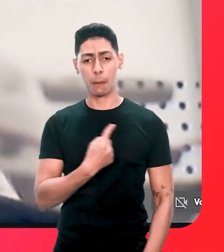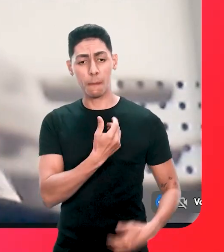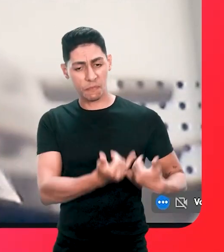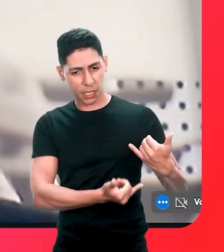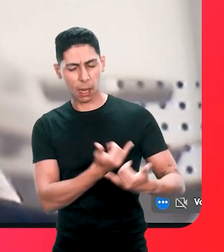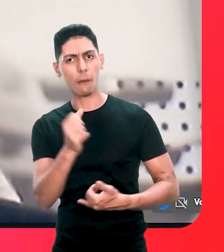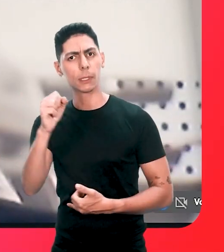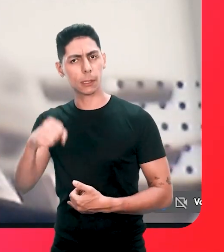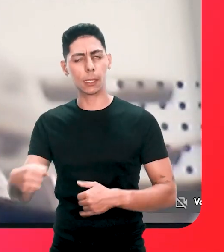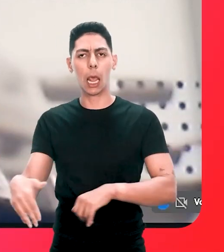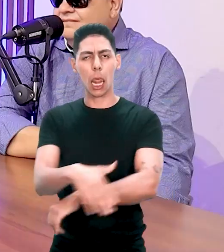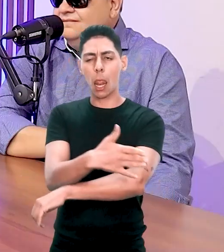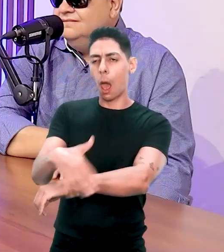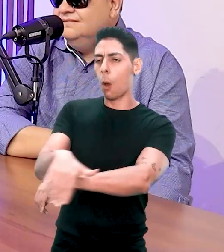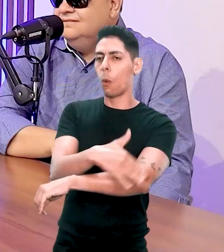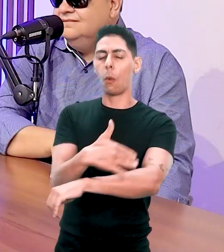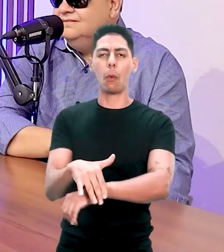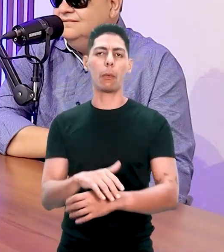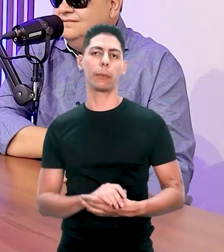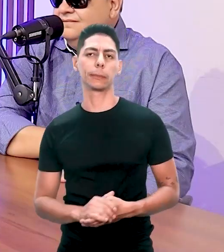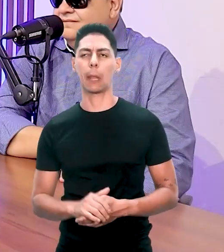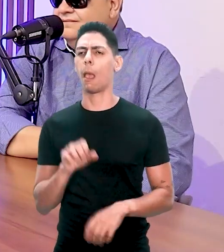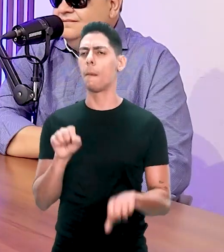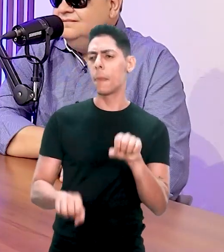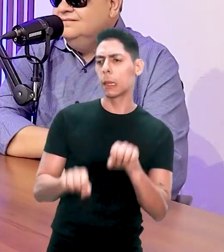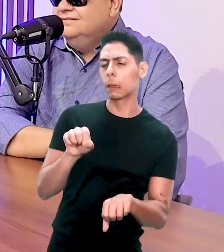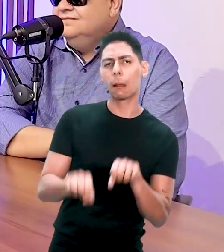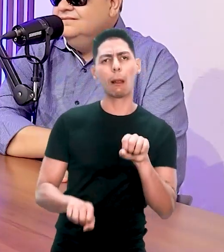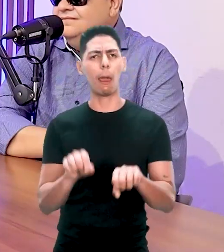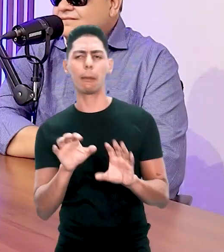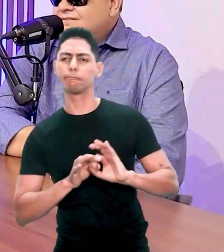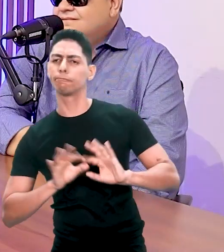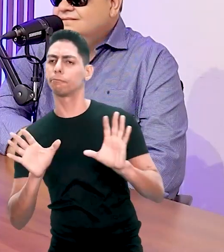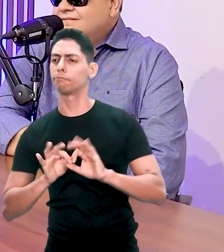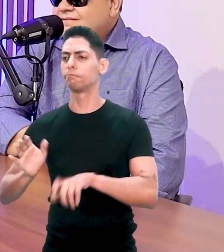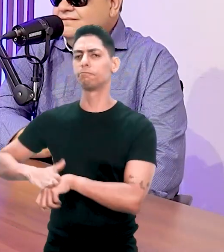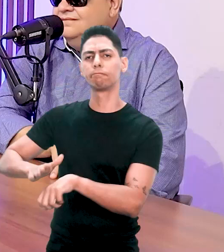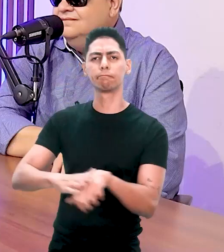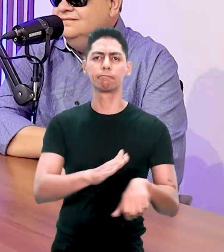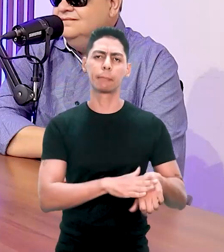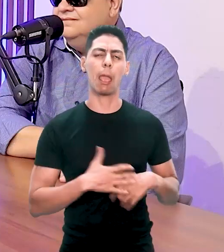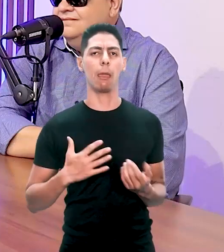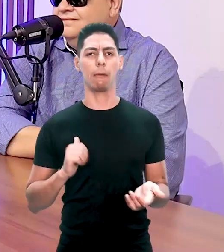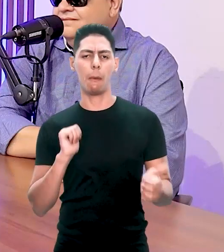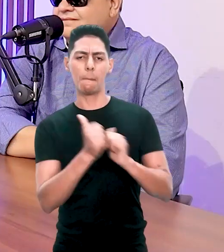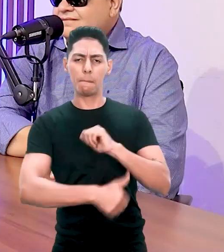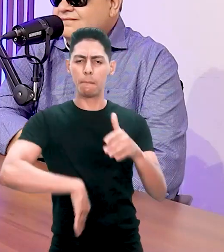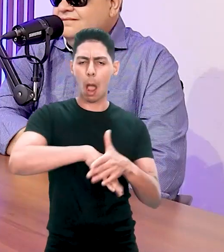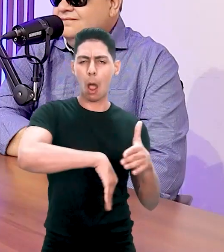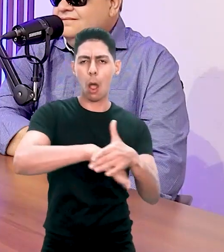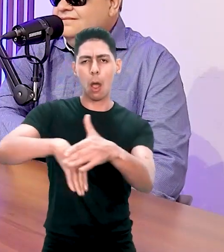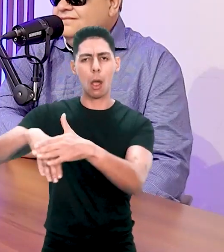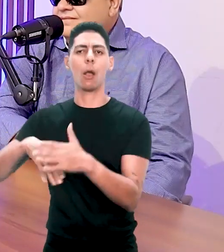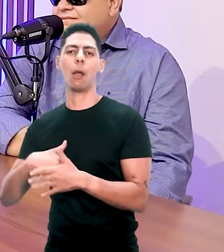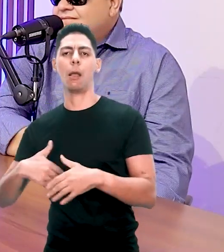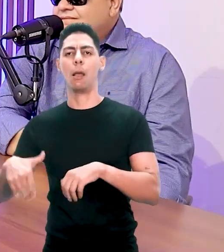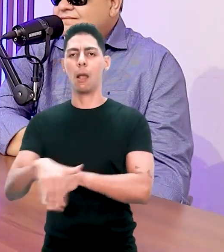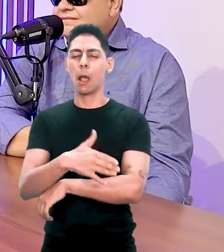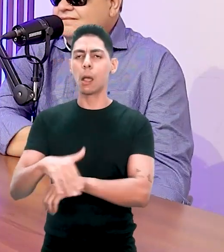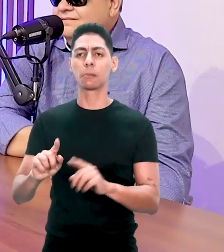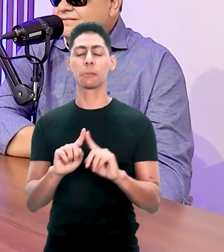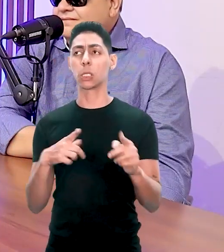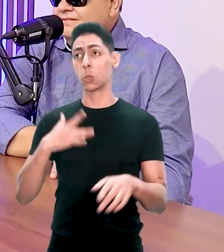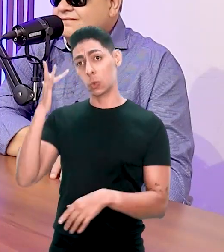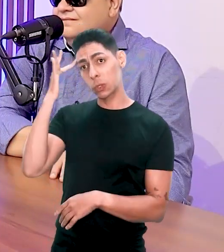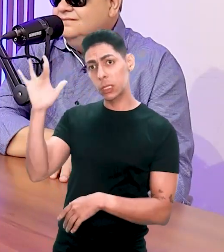rua, né? Andava de bicicleta na rua, jogava bola na rua, né? Eu não sei como é que